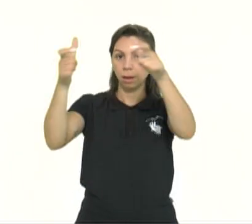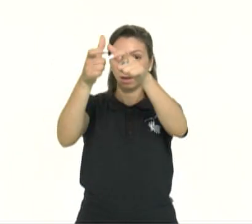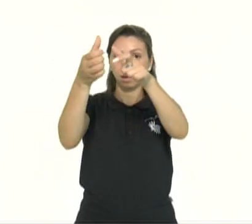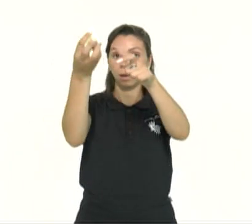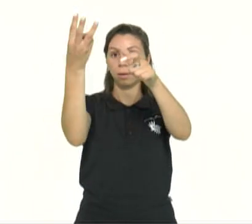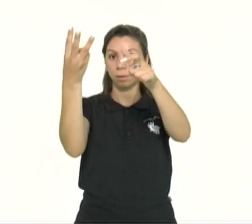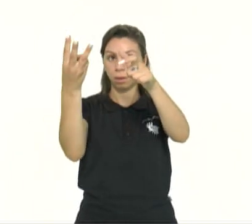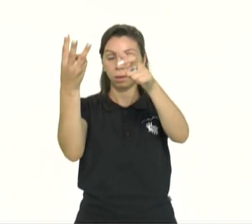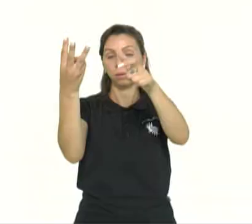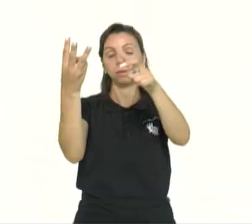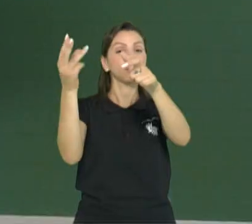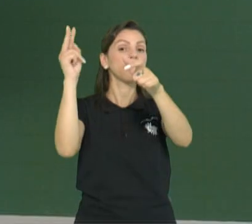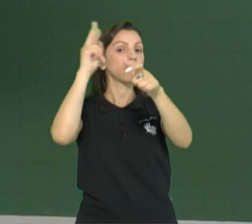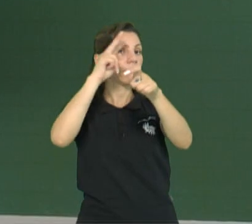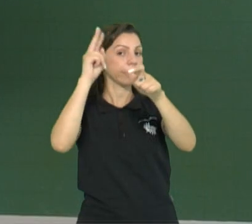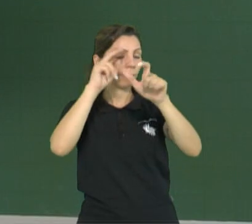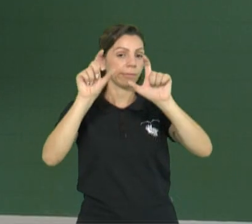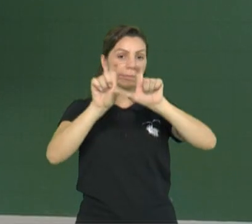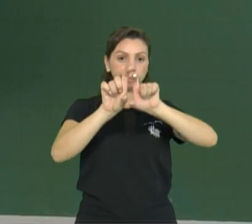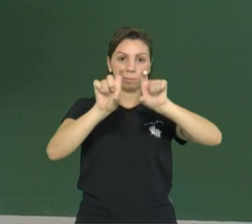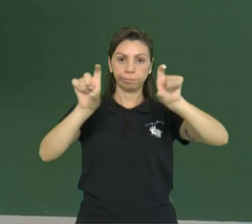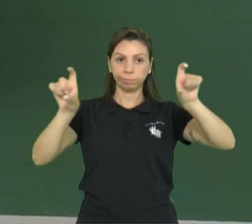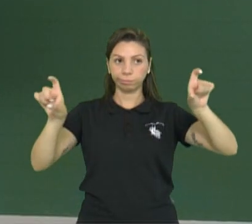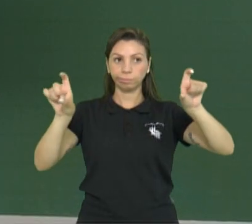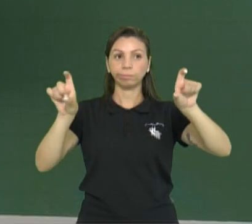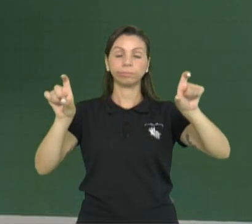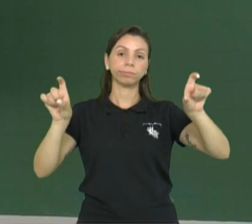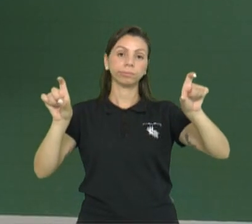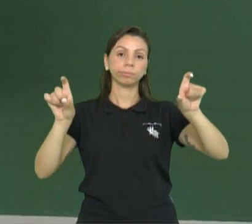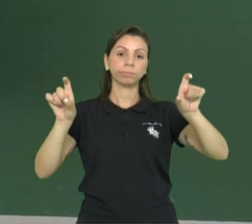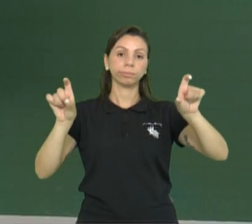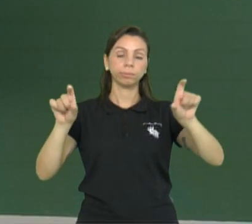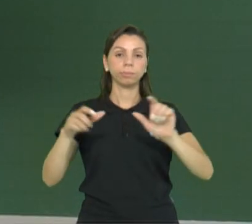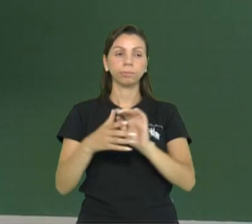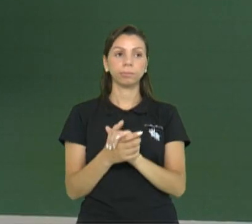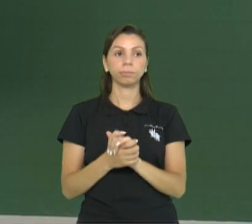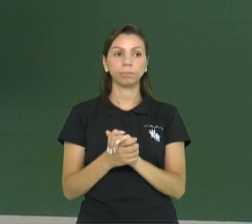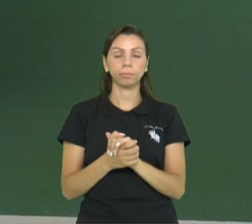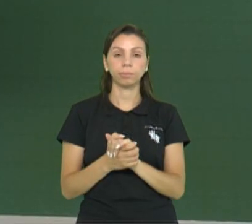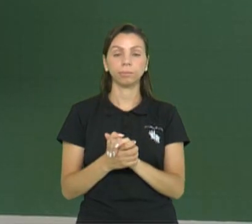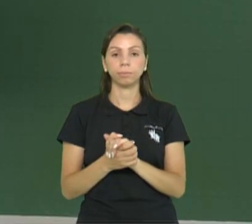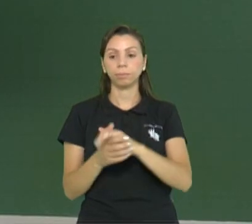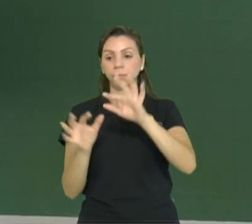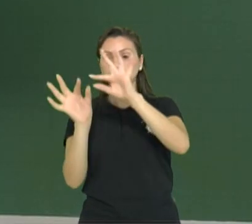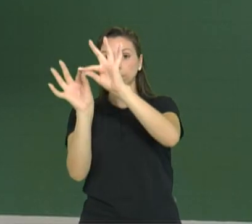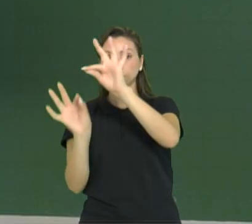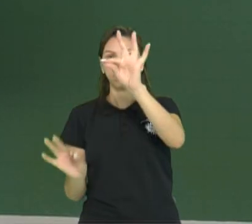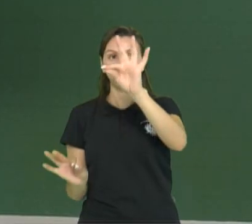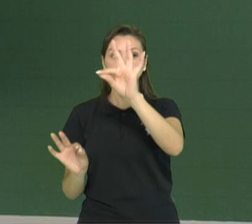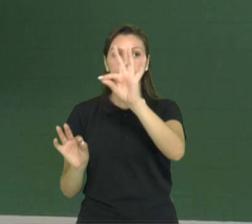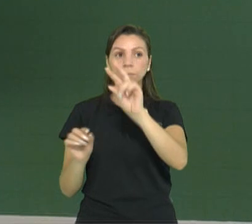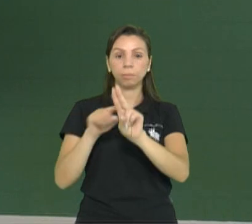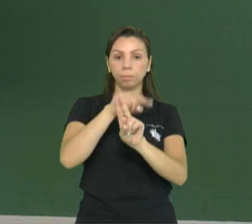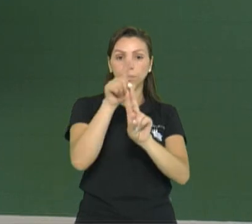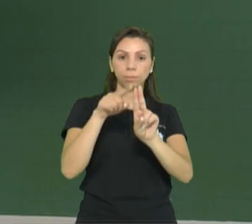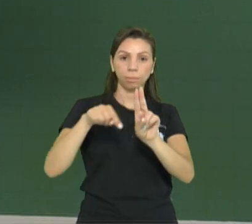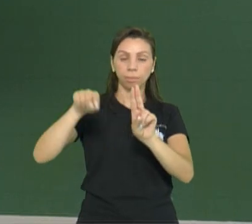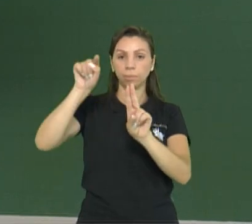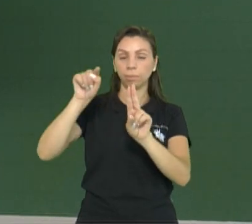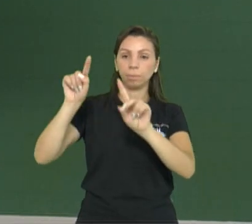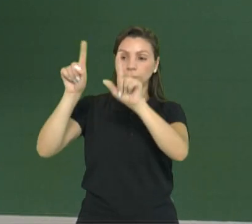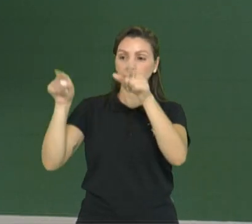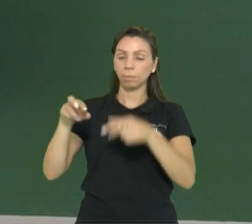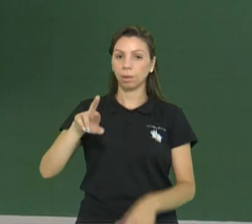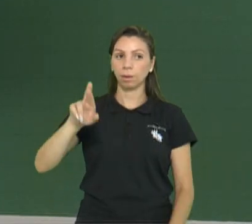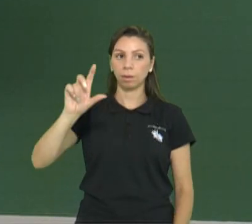centímetros. Para relembrar, vocês já trabalharam na aula passada, professora Renata, a área lateral é o quê? Π, o raio